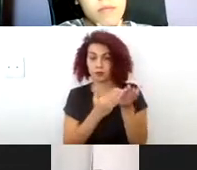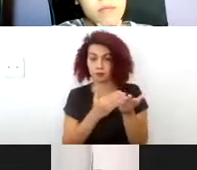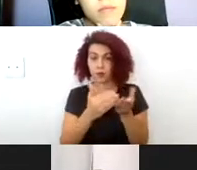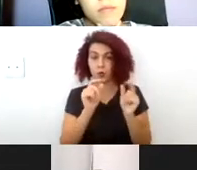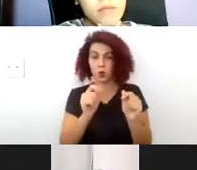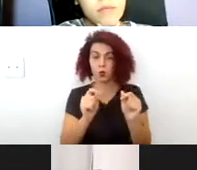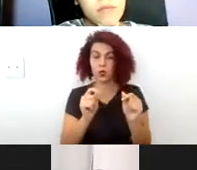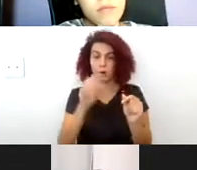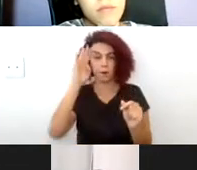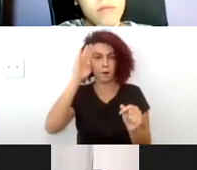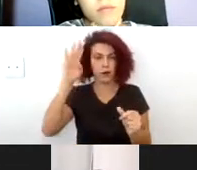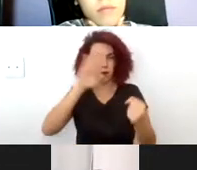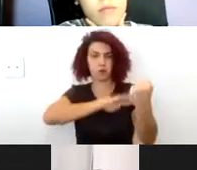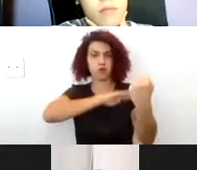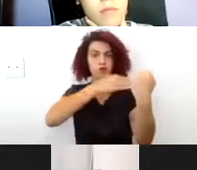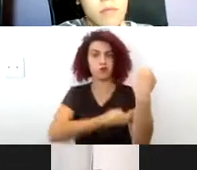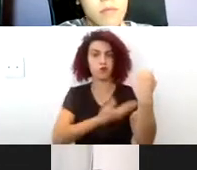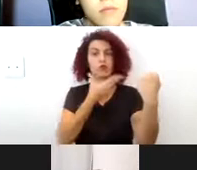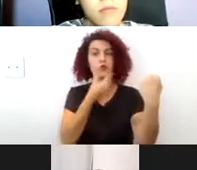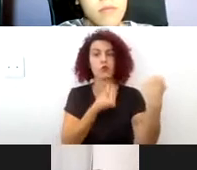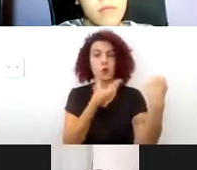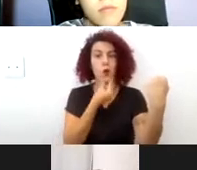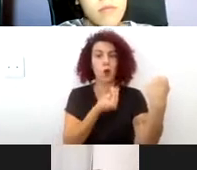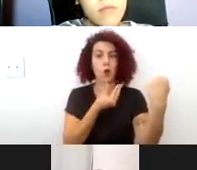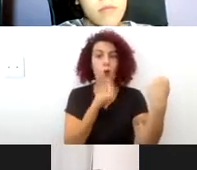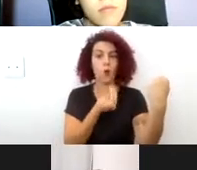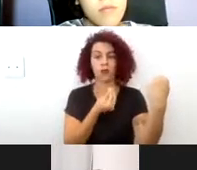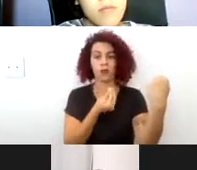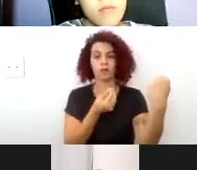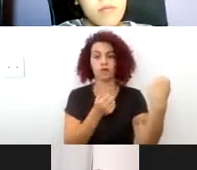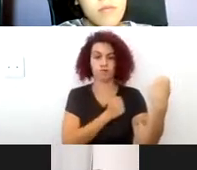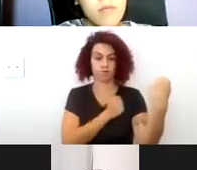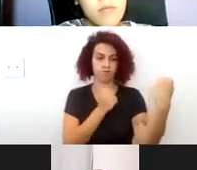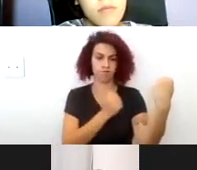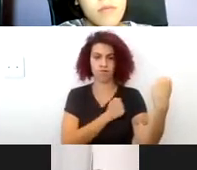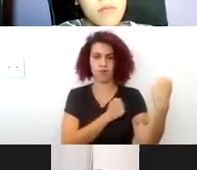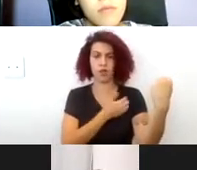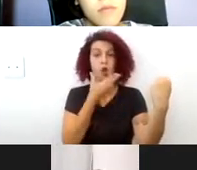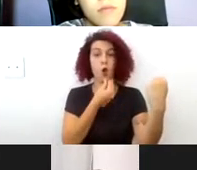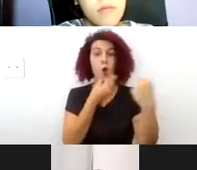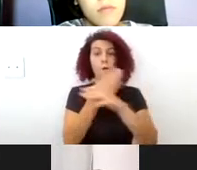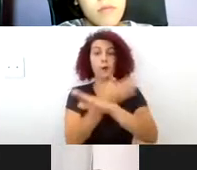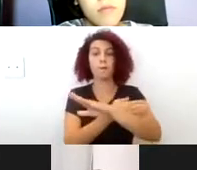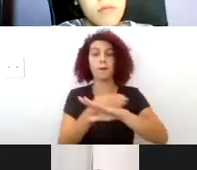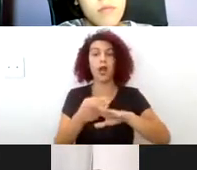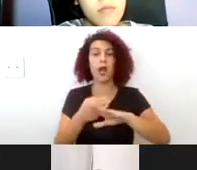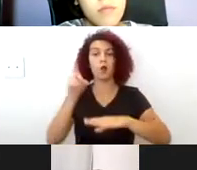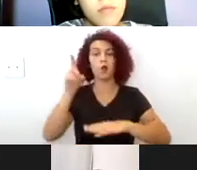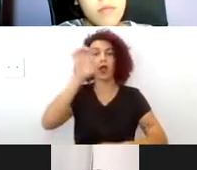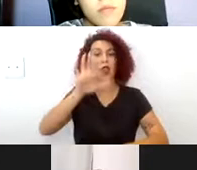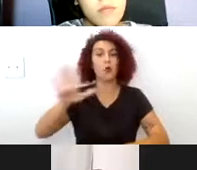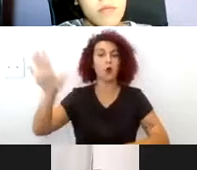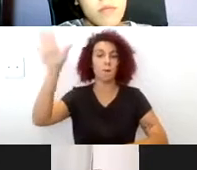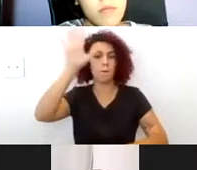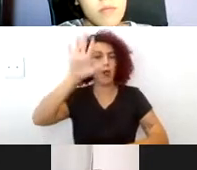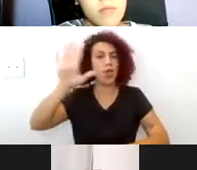hegemônica é homem de homens né masculina de homens brancos europeus de uma